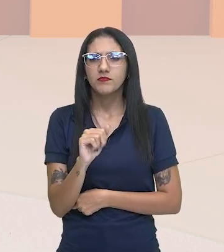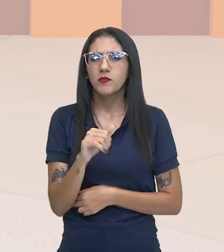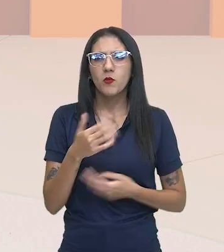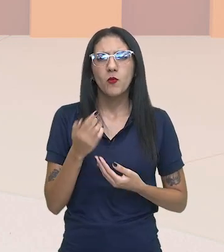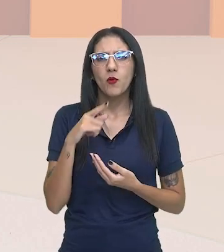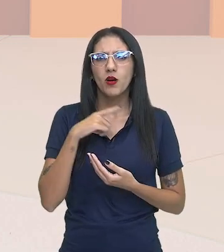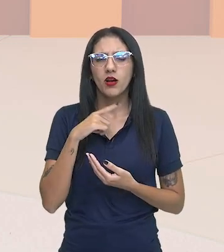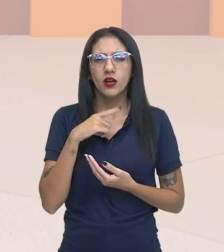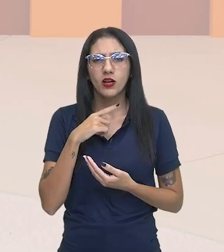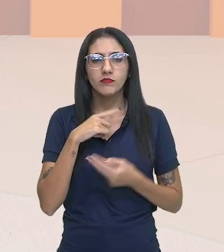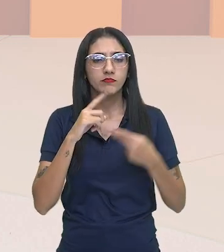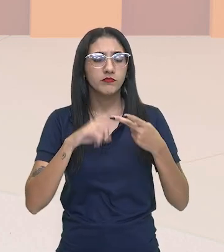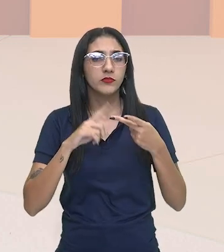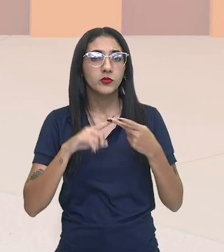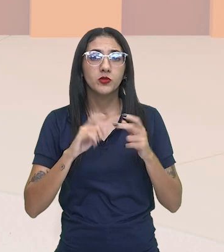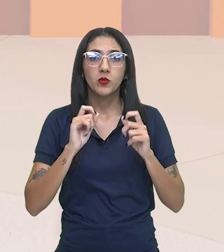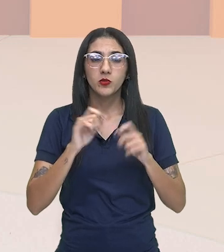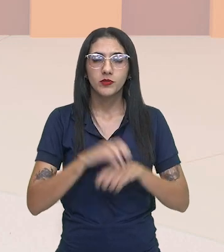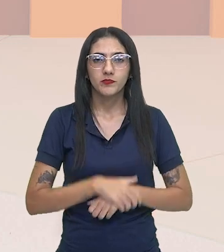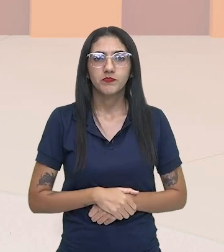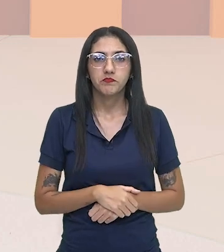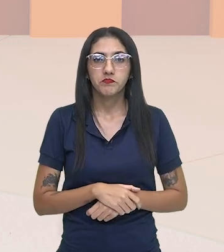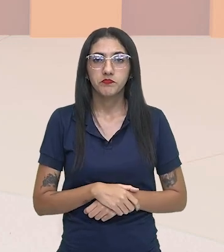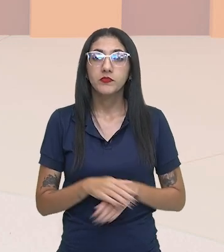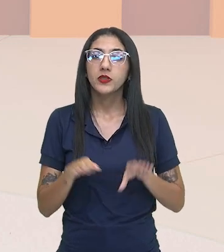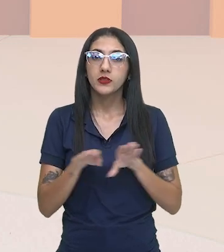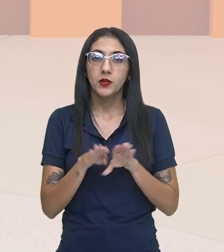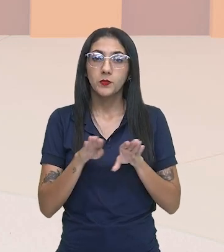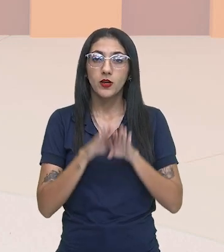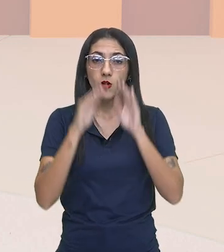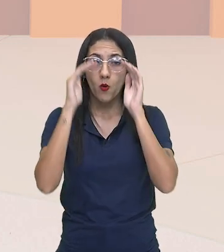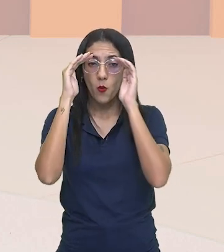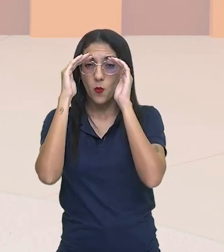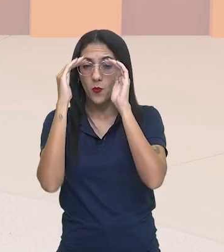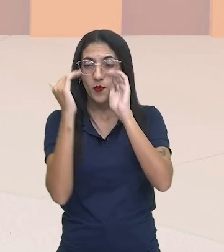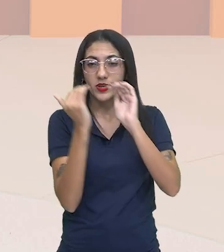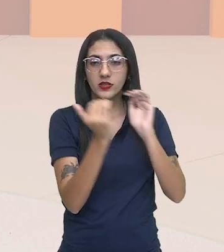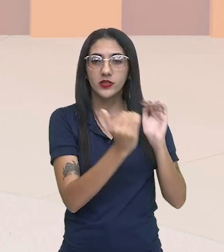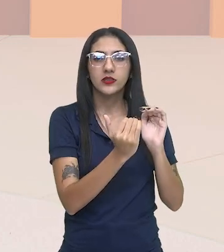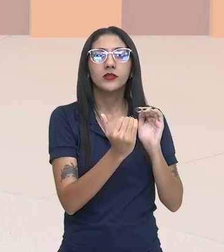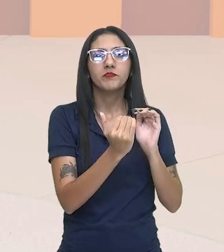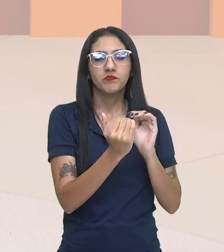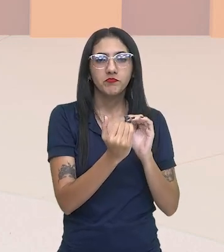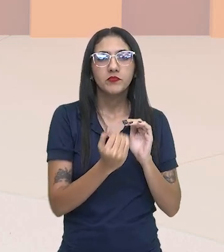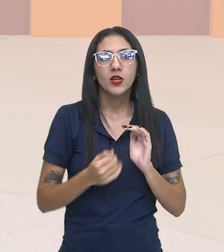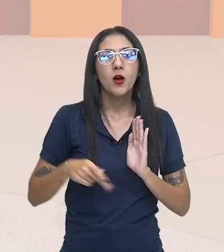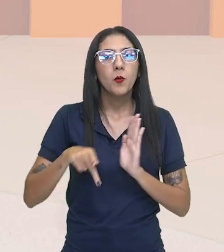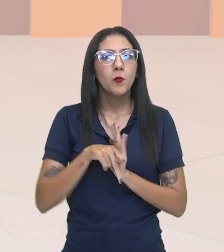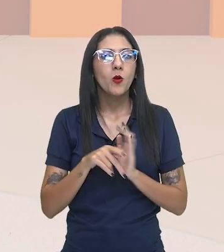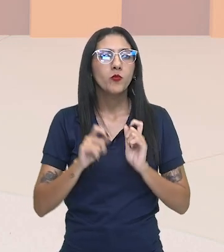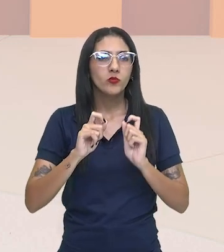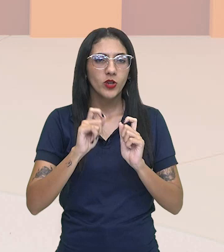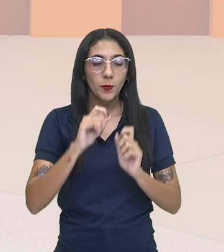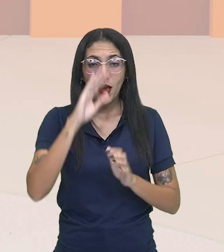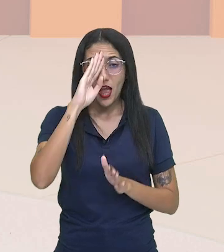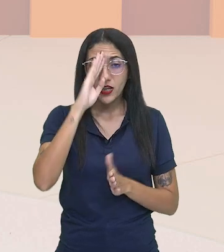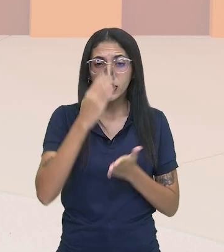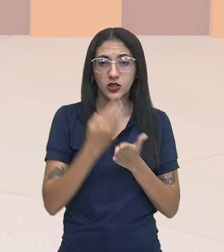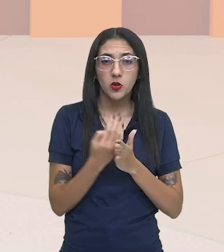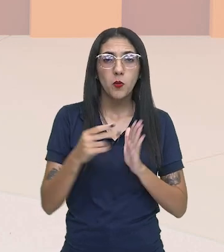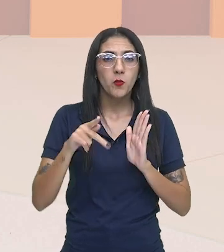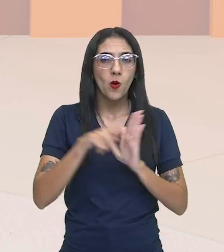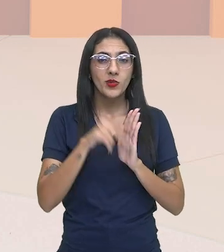dominação carismática é a obediência se sustenta pela crença,